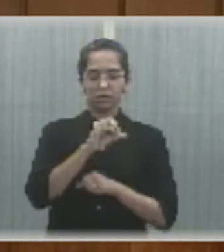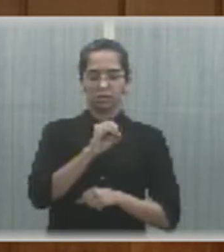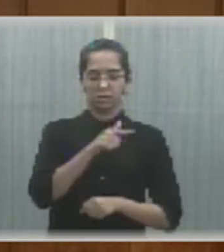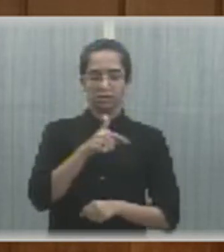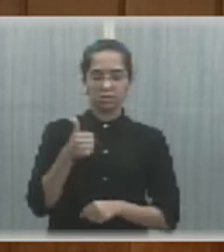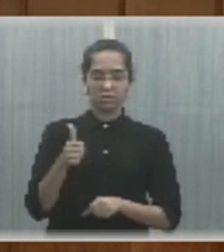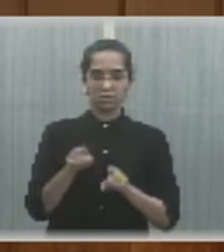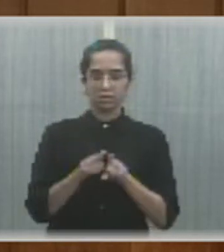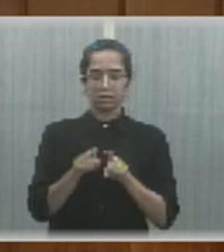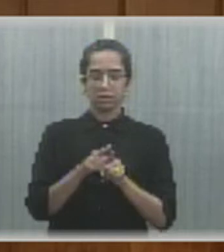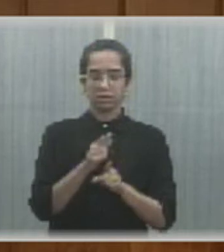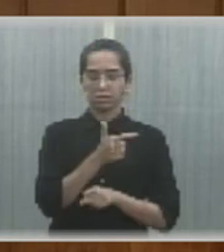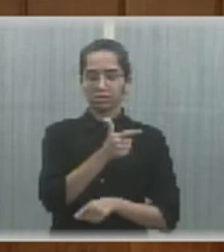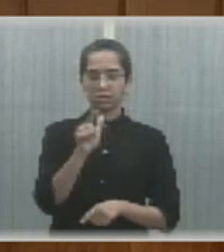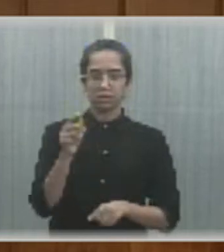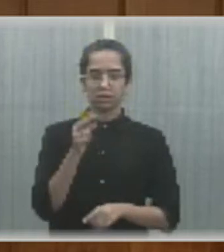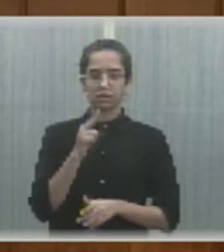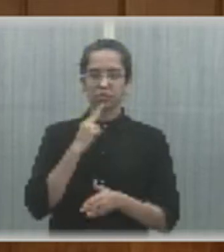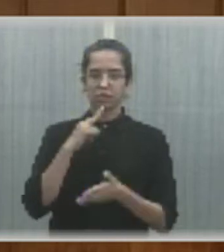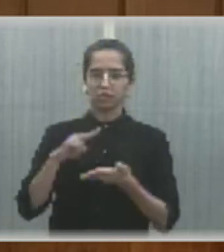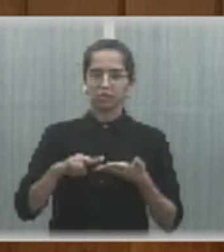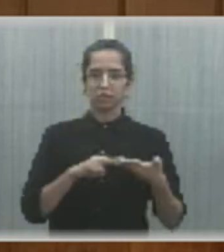2021, e de número